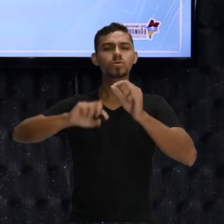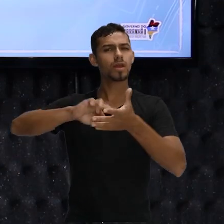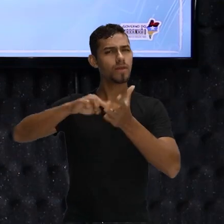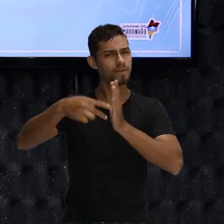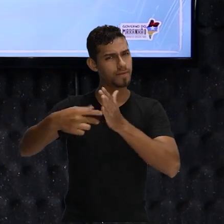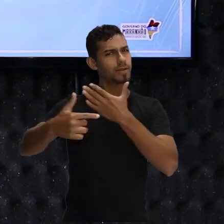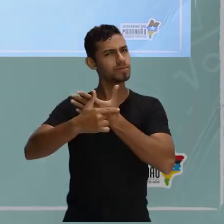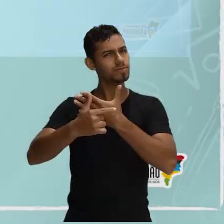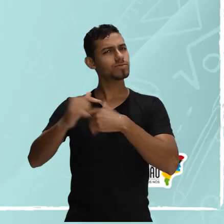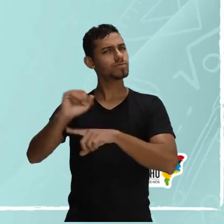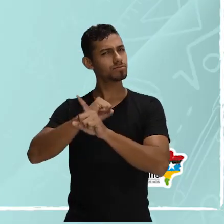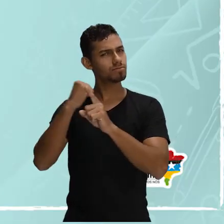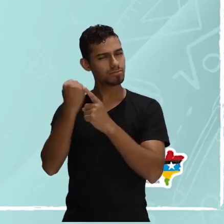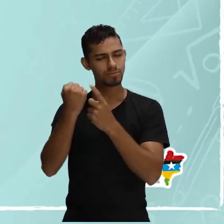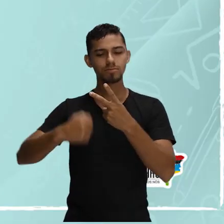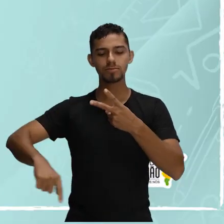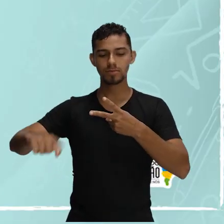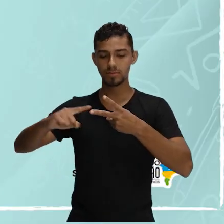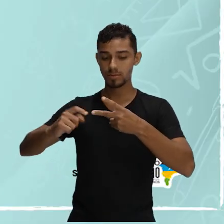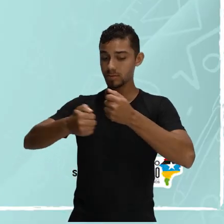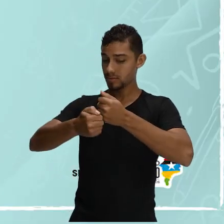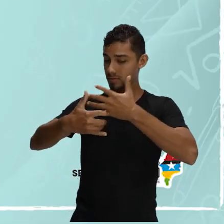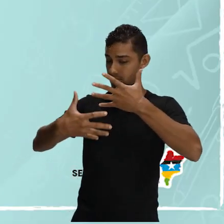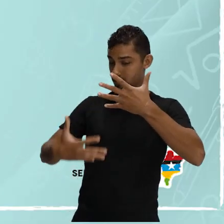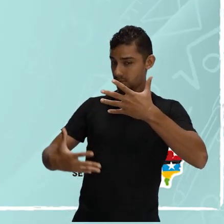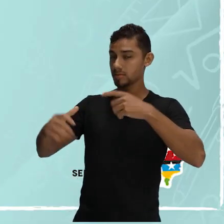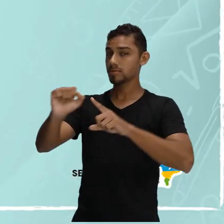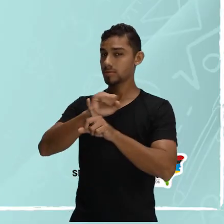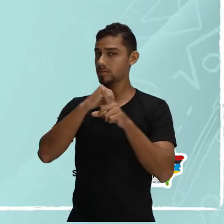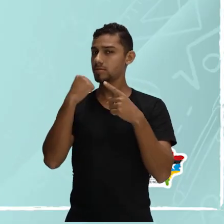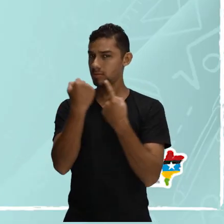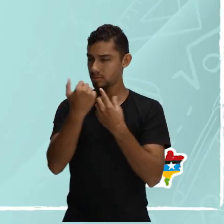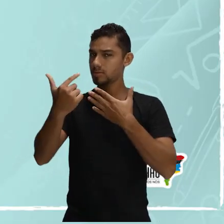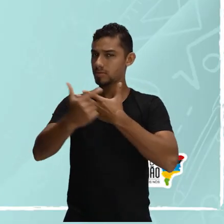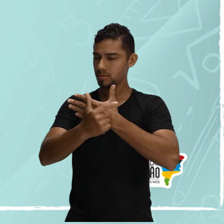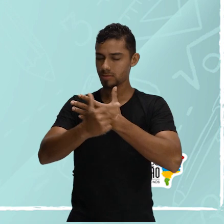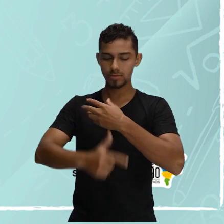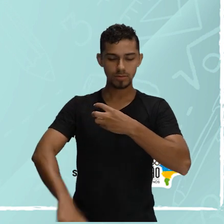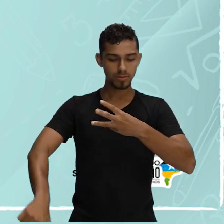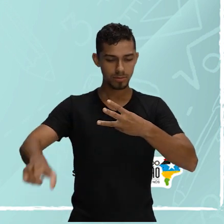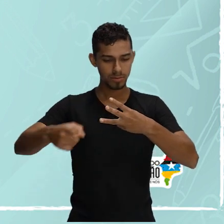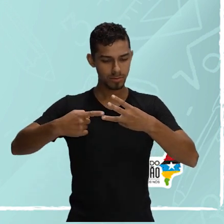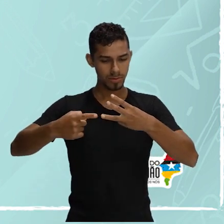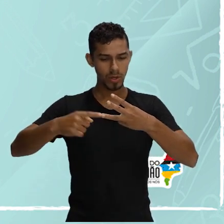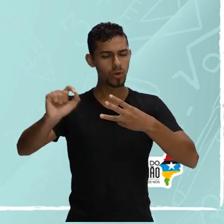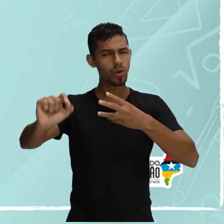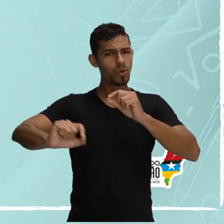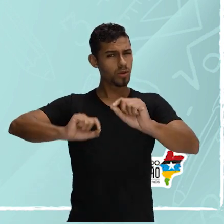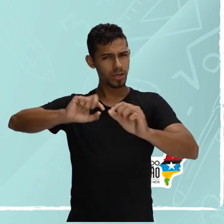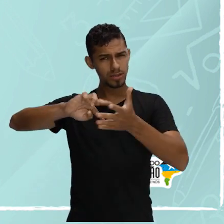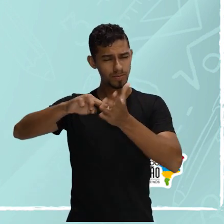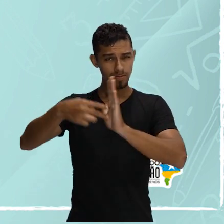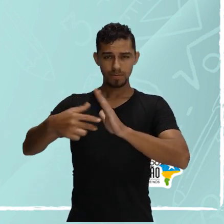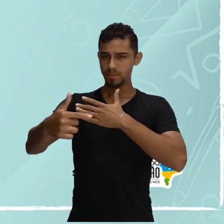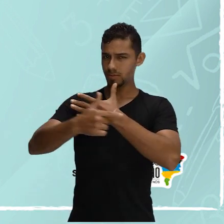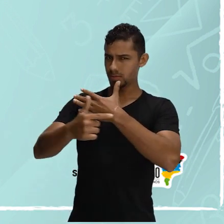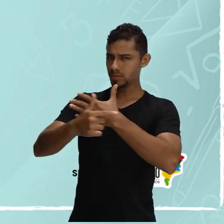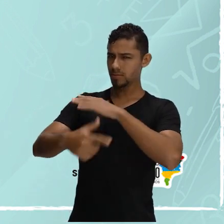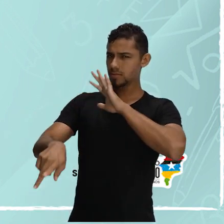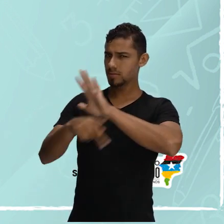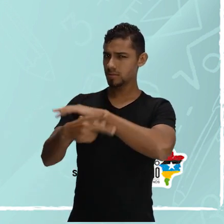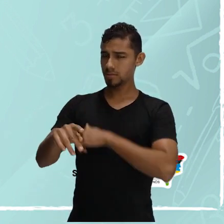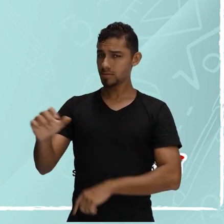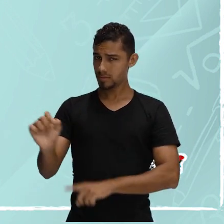social, primeiro tópico, classificação dos status sociais, o que são papéis sociais e, por